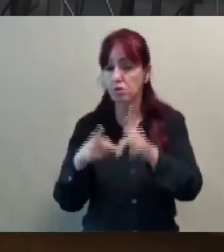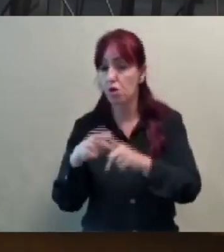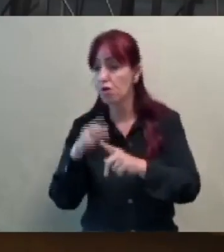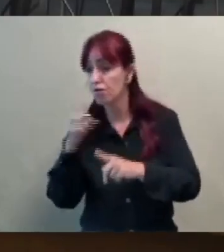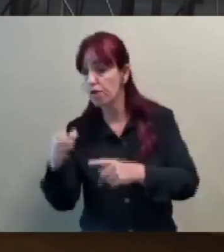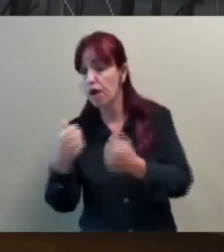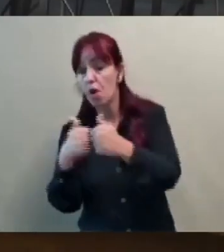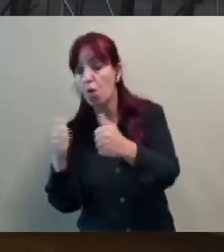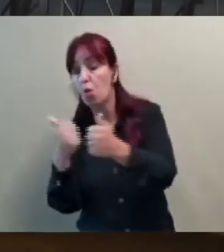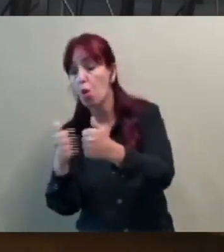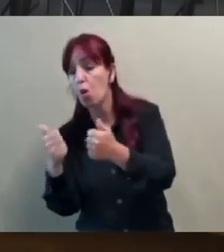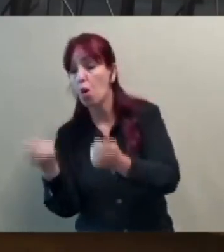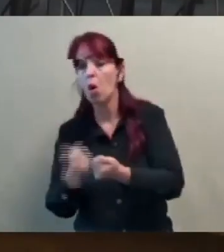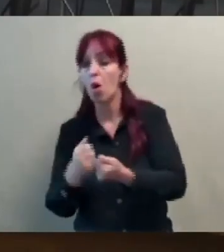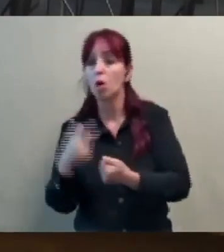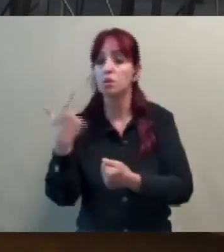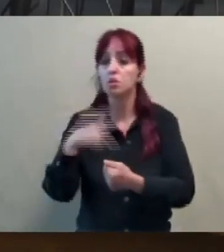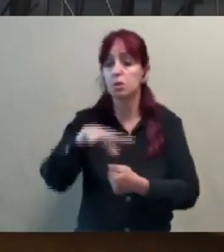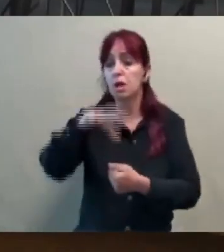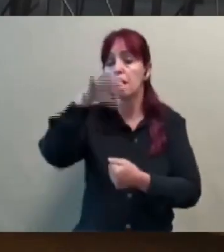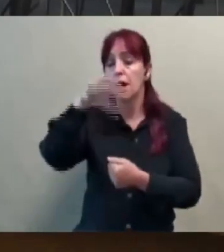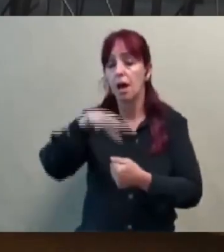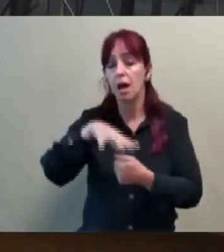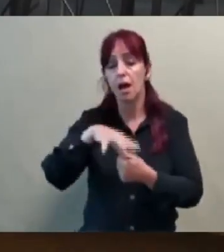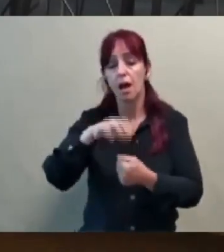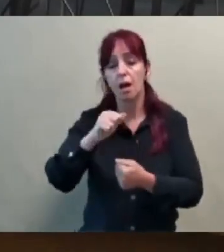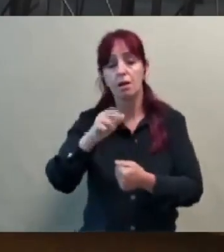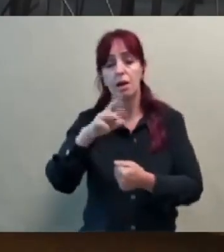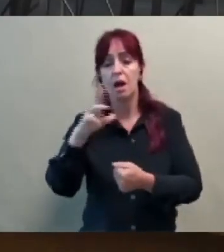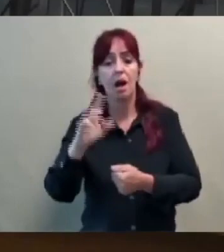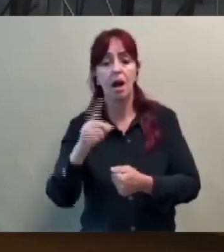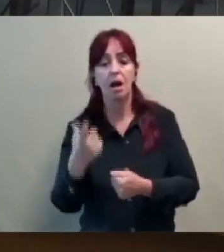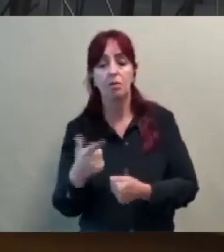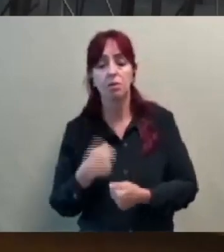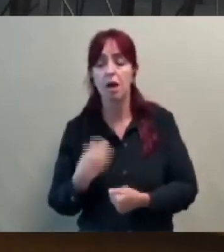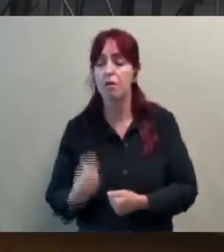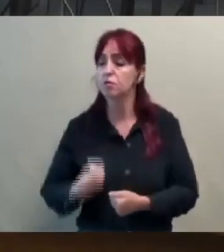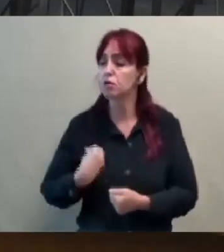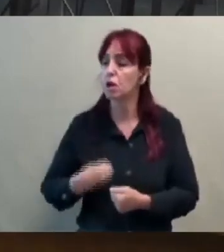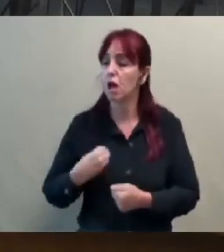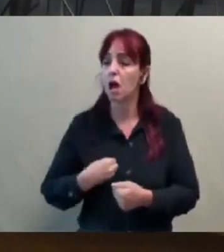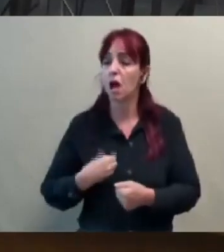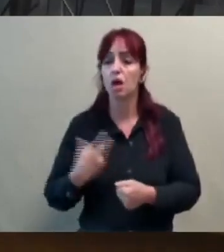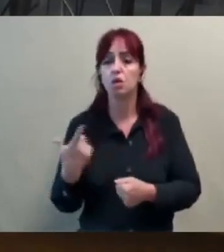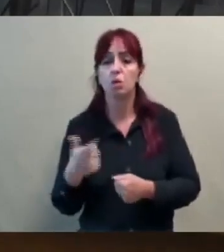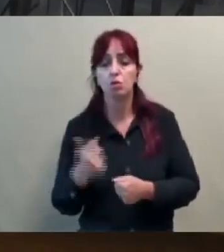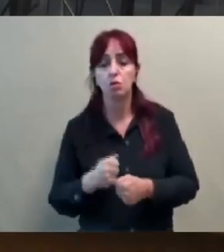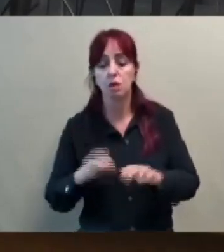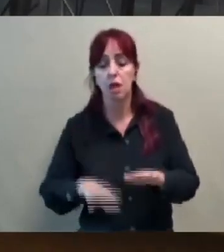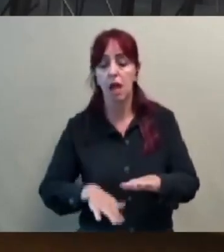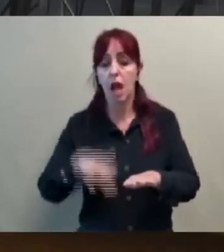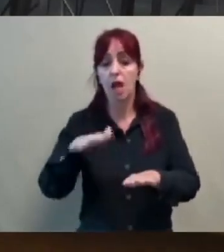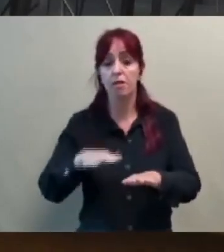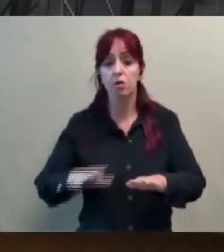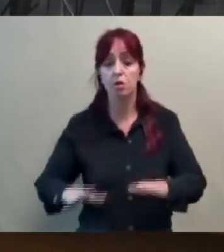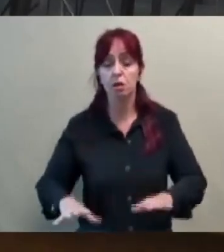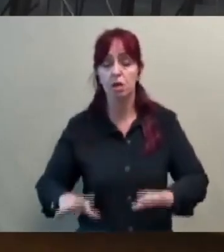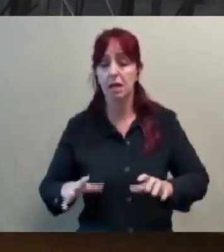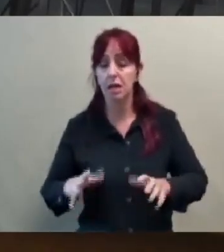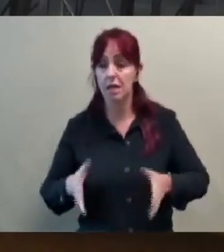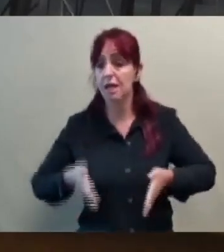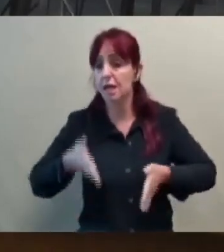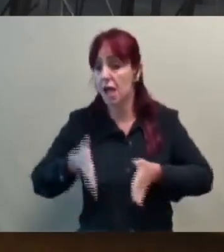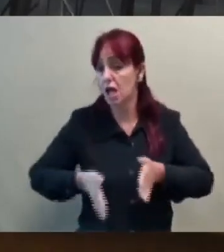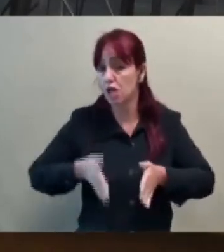ônibus e o ônibus não tem ar-condicionado, que não está funcionando, que não tem um elevador de cadeirantes em operação. Tudo isso vem à tona o